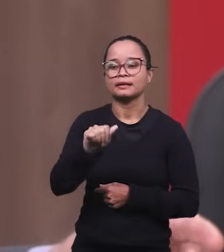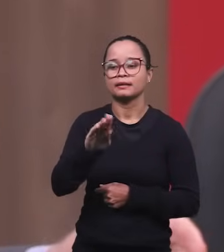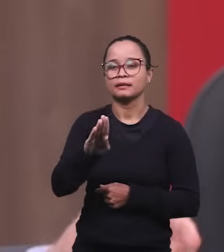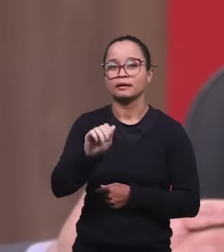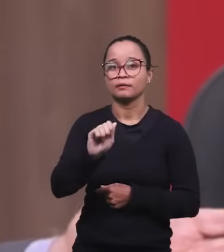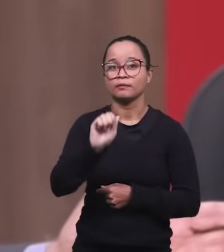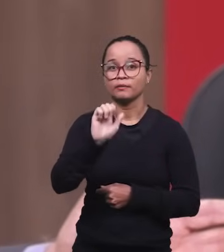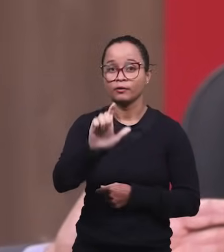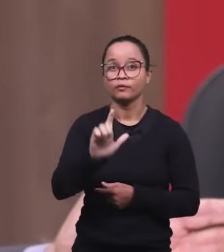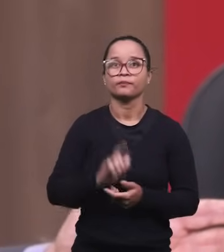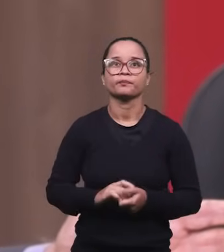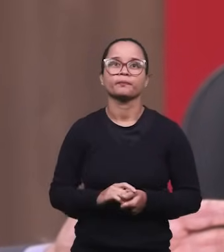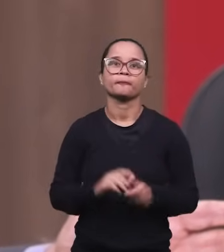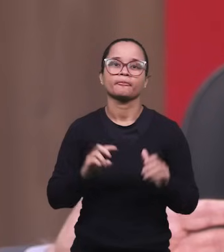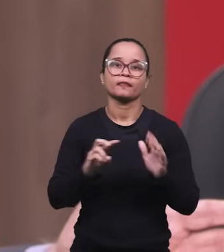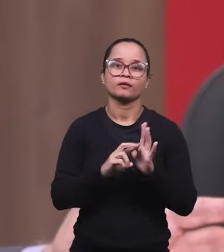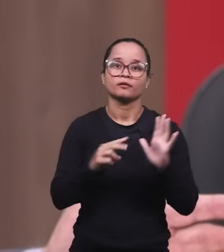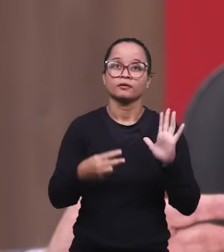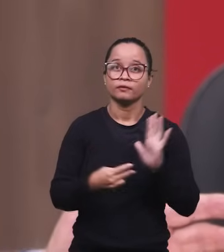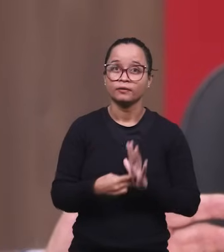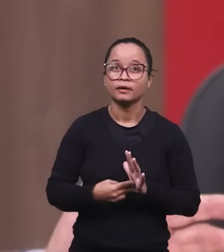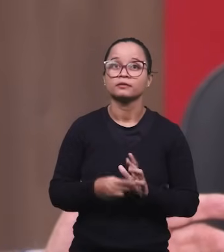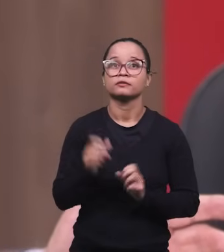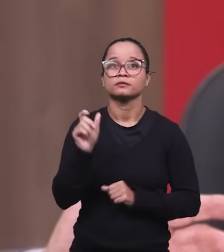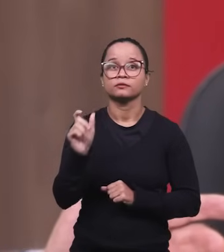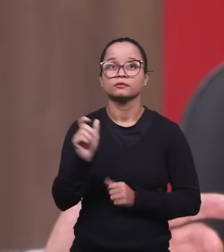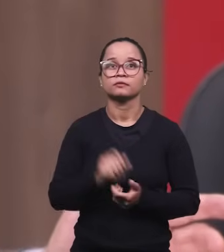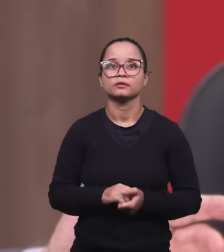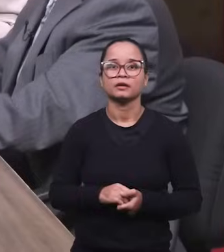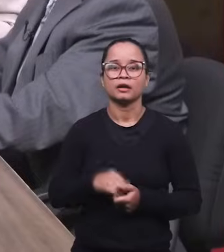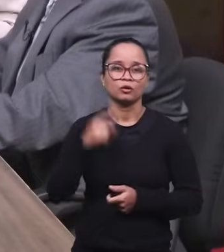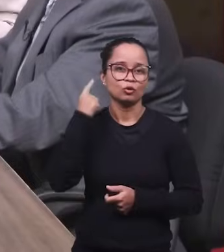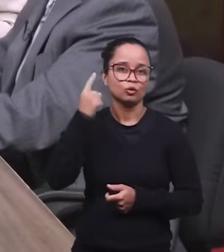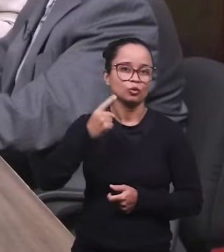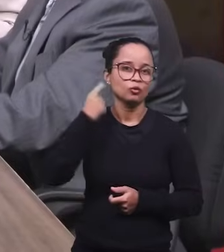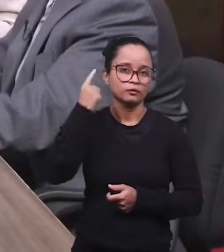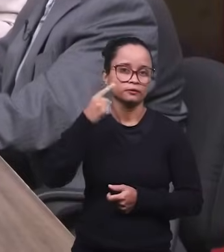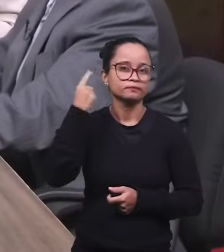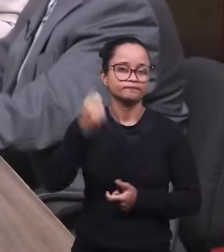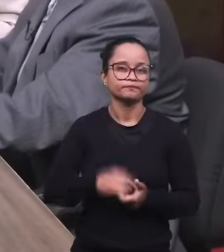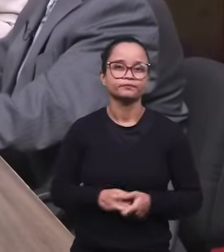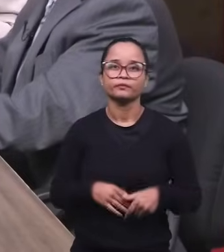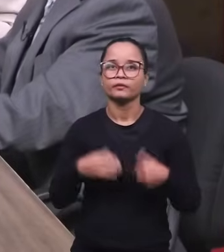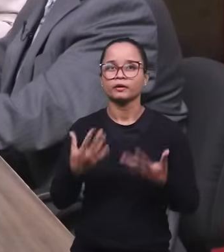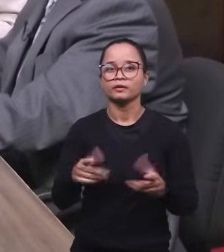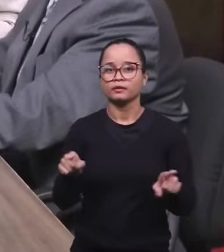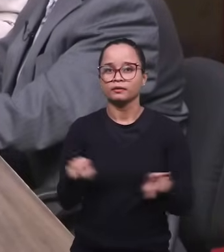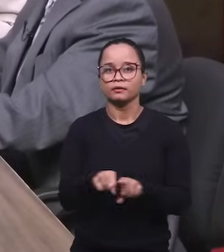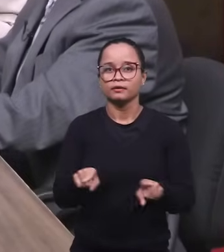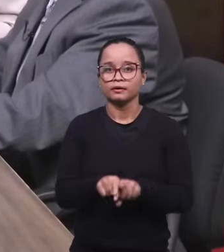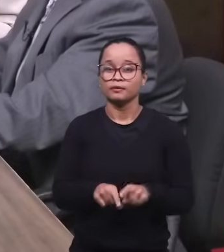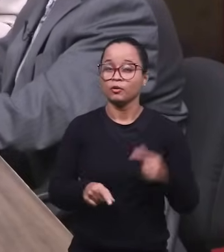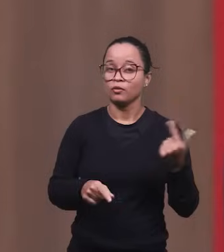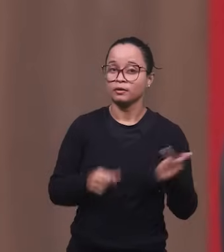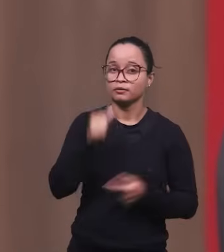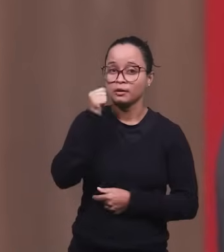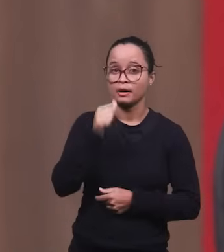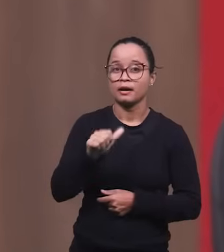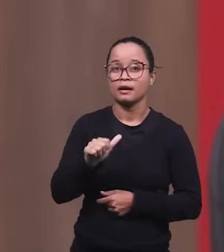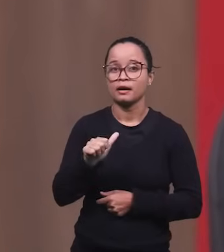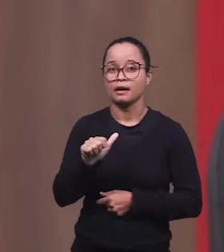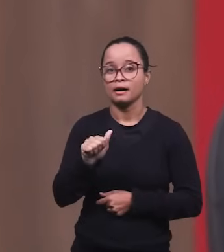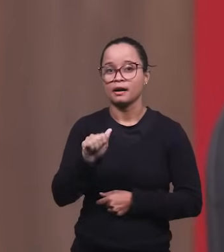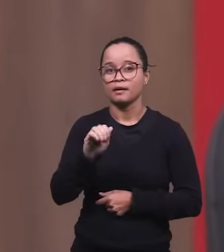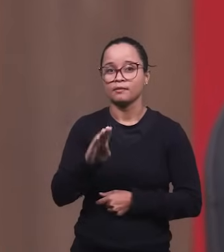Nabal. Interessante falar aqui, o significado Nabal, o seu nome é loucura. E por outro lado,